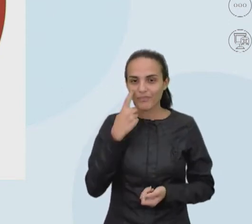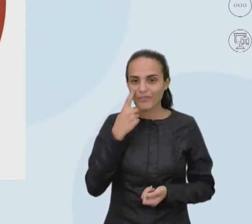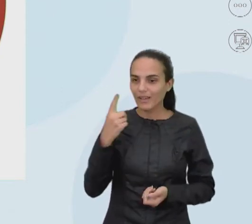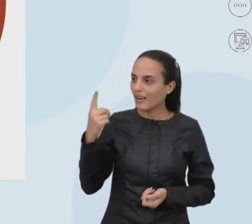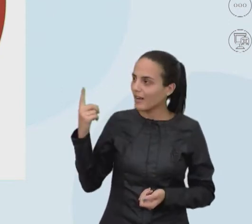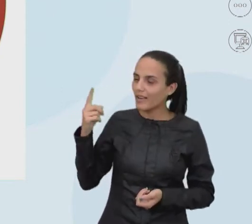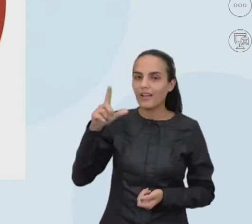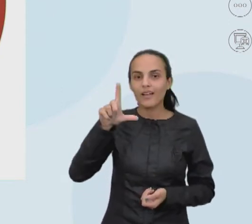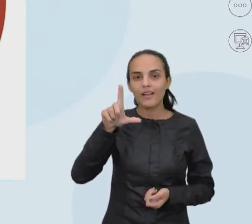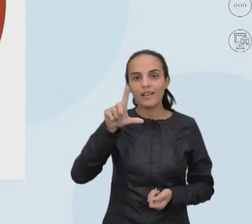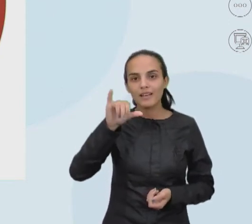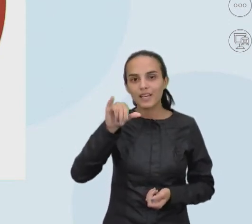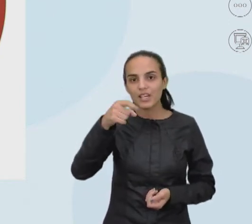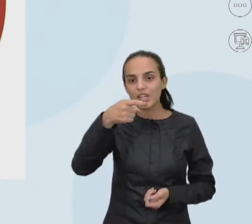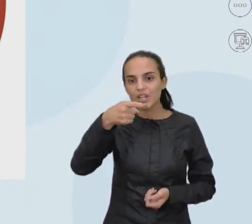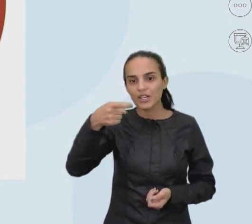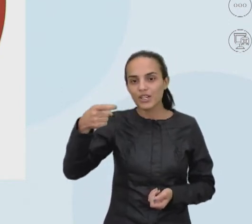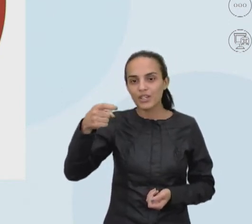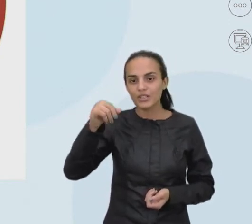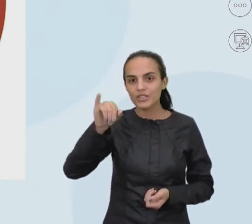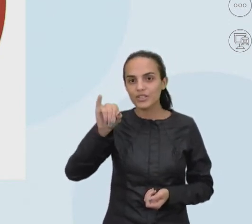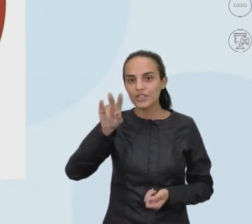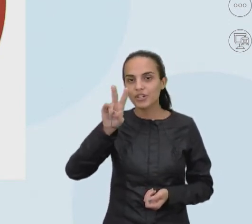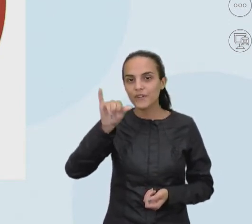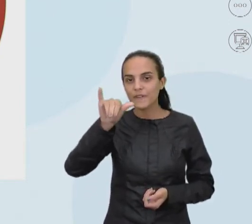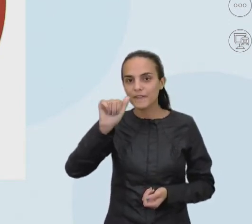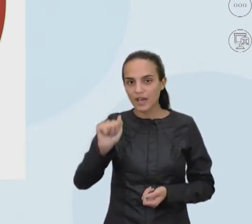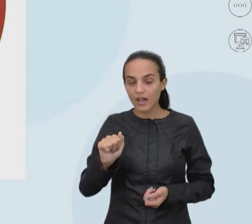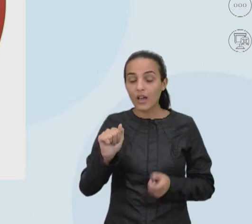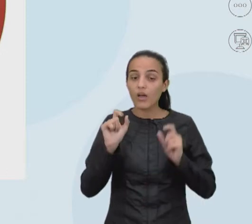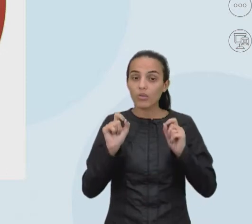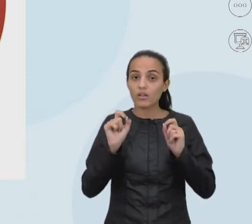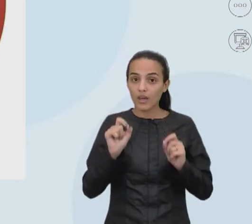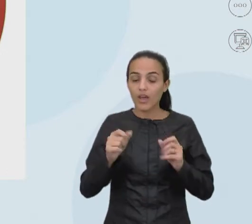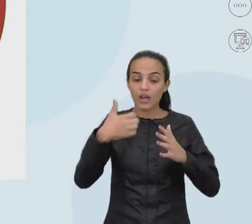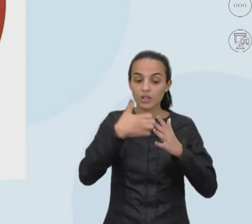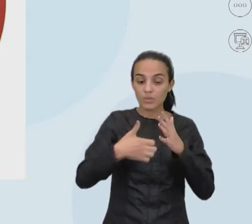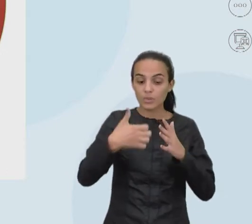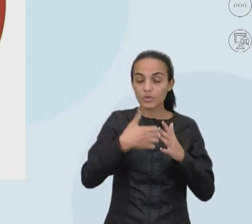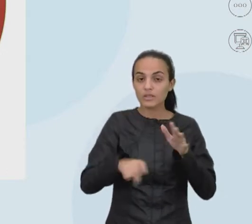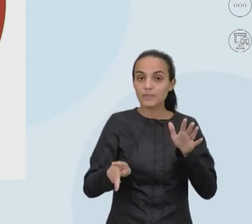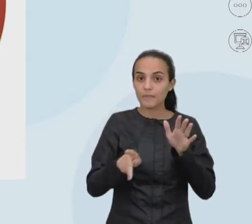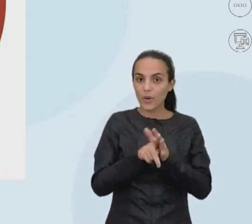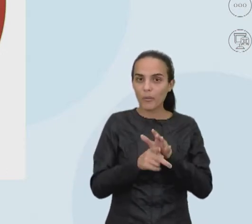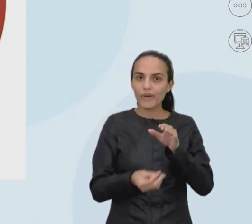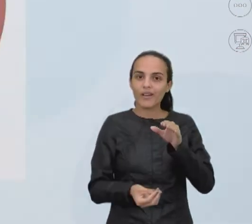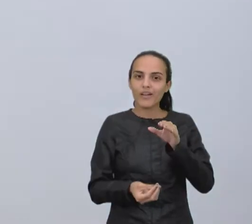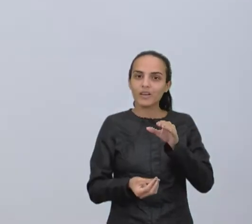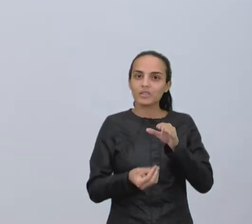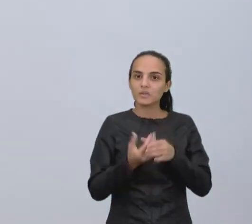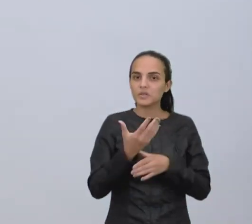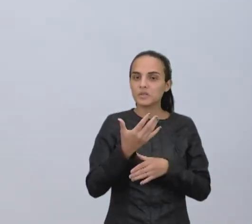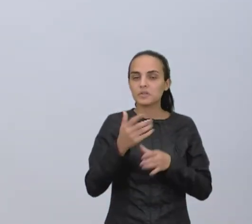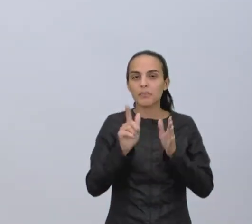um resíduo oriundo da indústria de celulose e papel. Então também é uma fonte renovável.